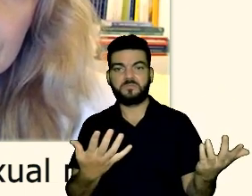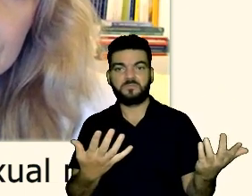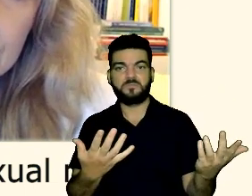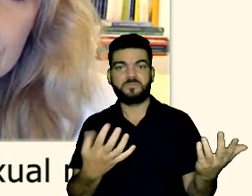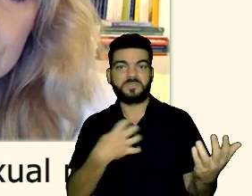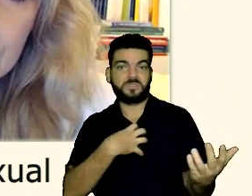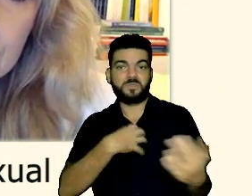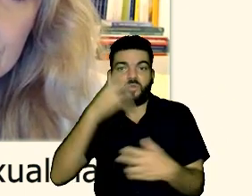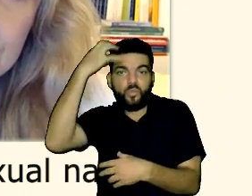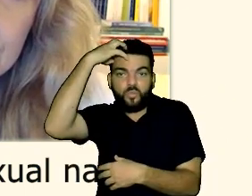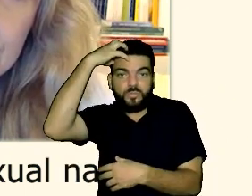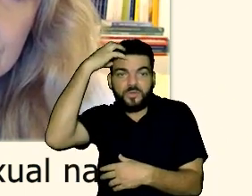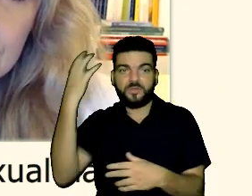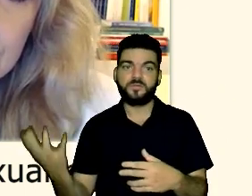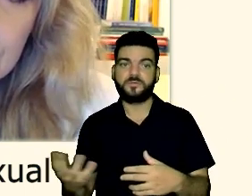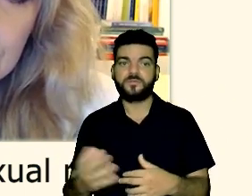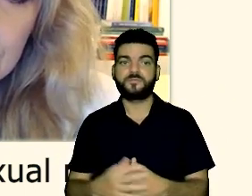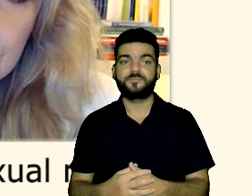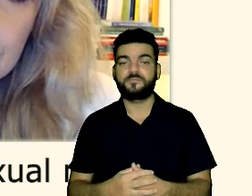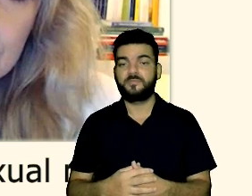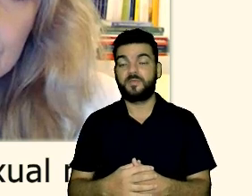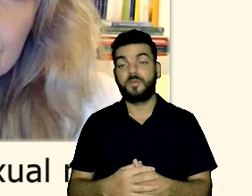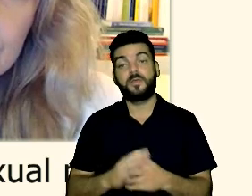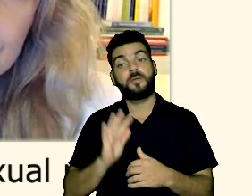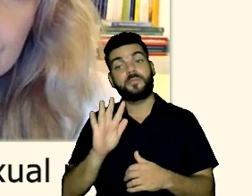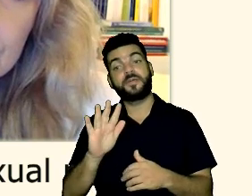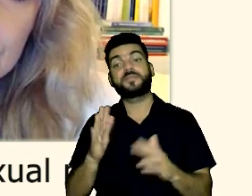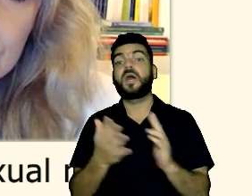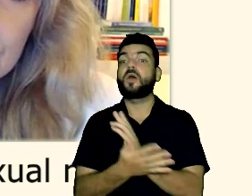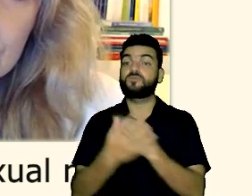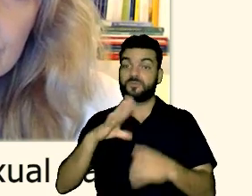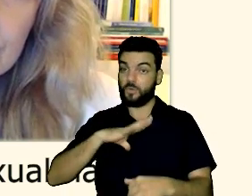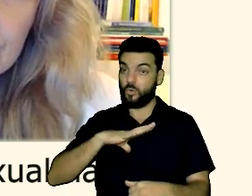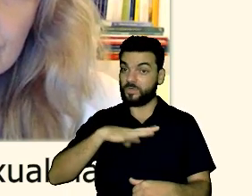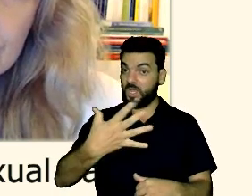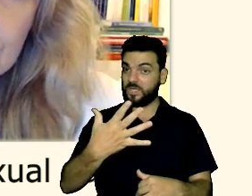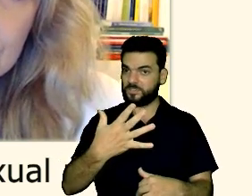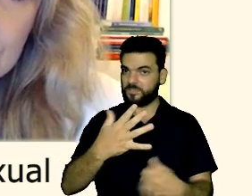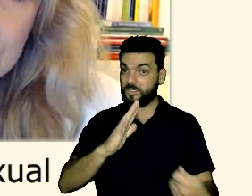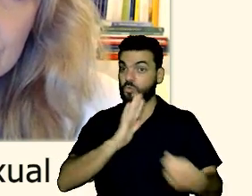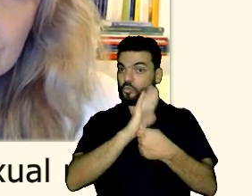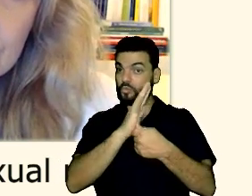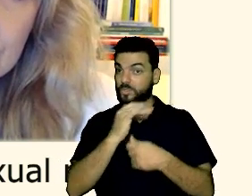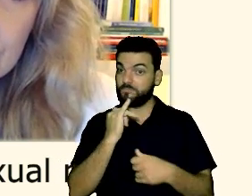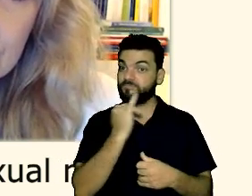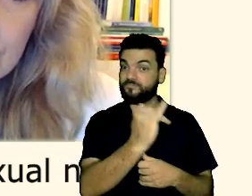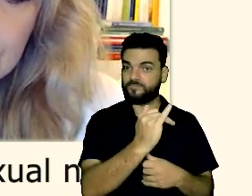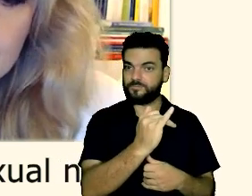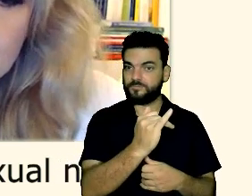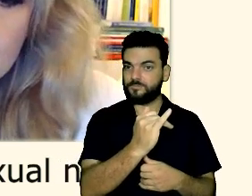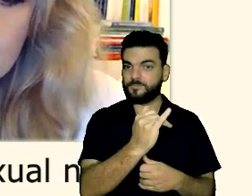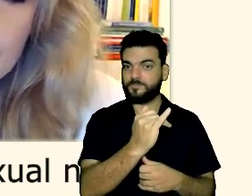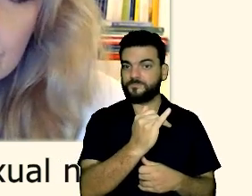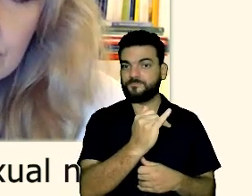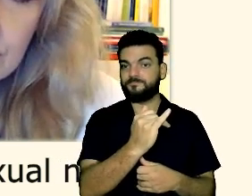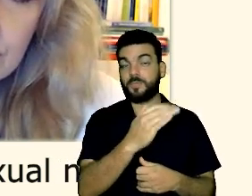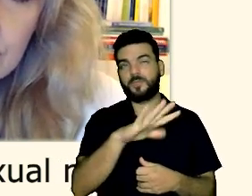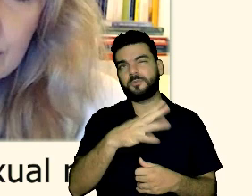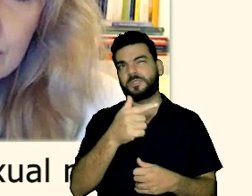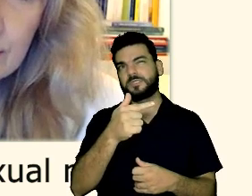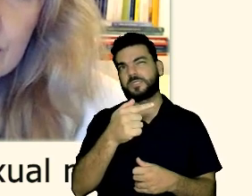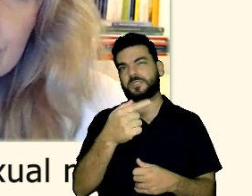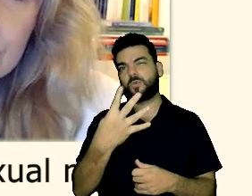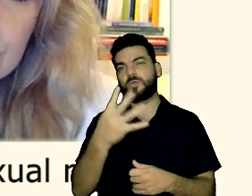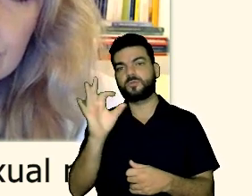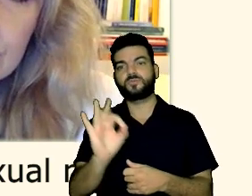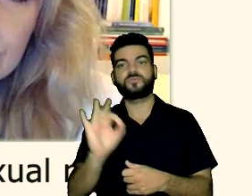8% pelo sentimento de culpa. Já, né, os que tiveram coragem de relatar o